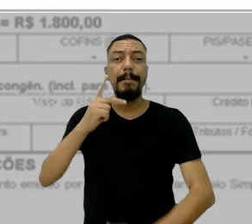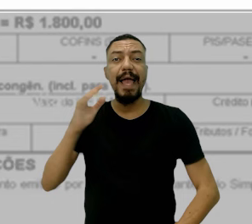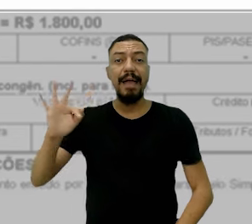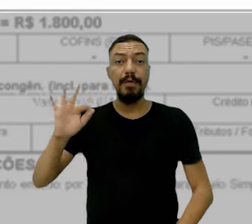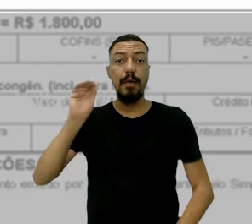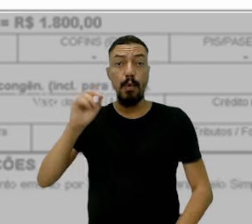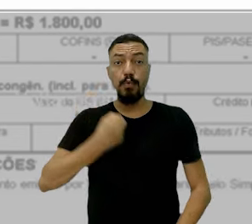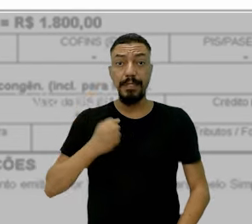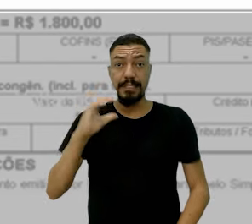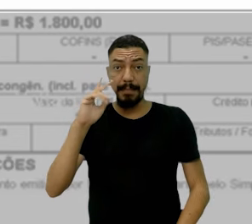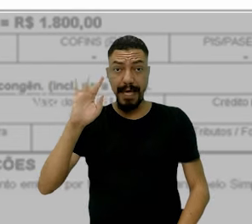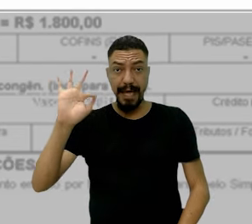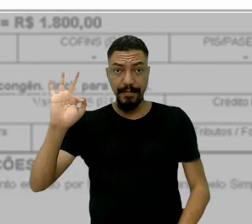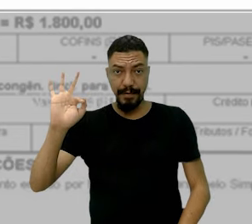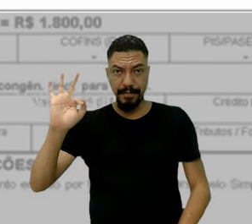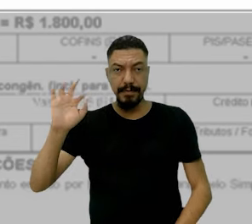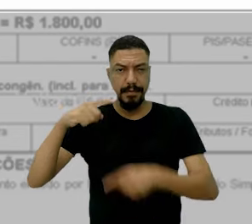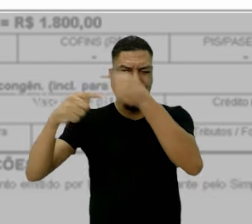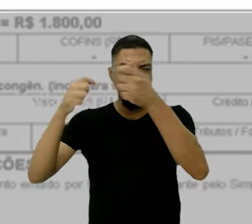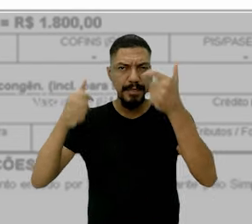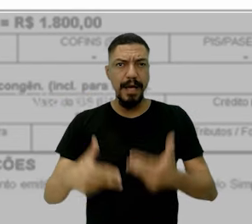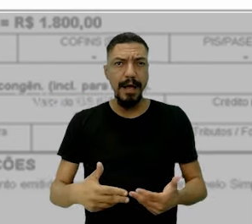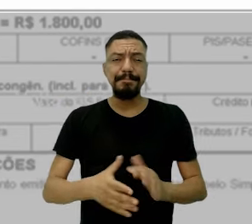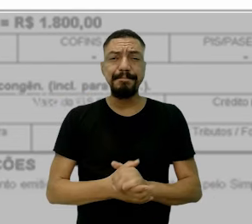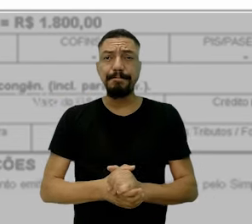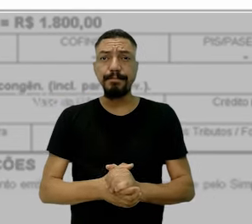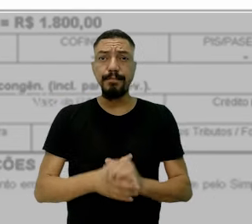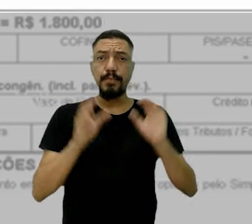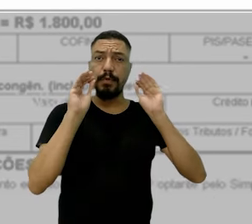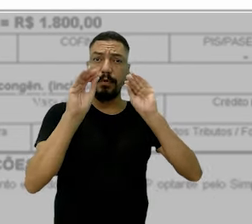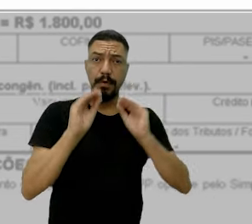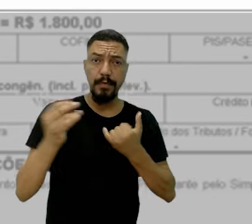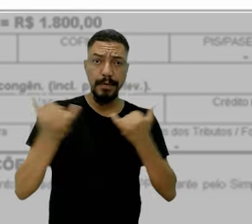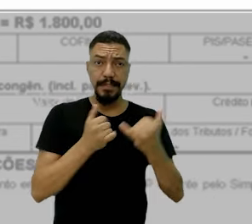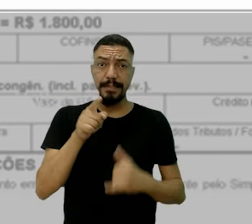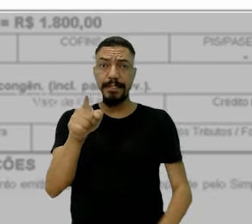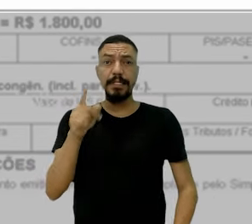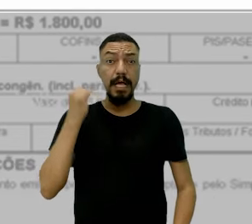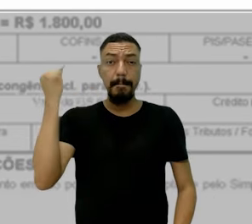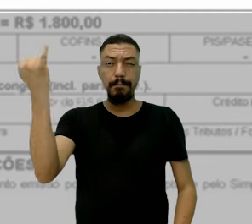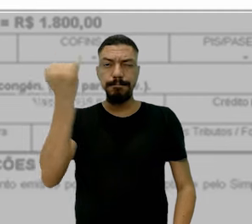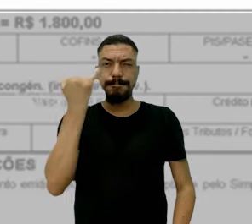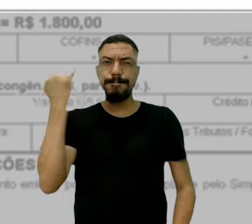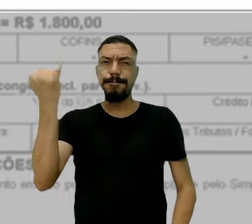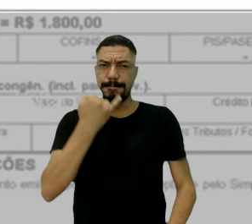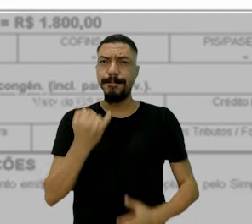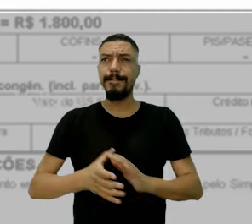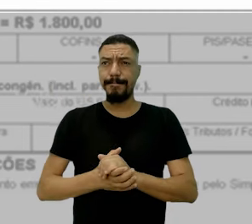pessoa física. Aí é o seu CPF que eu vou falar na sequência. Então, vai colocar isso. Gente, isso aqui é